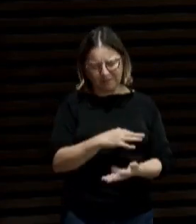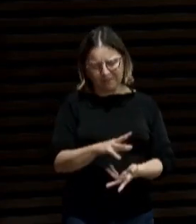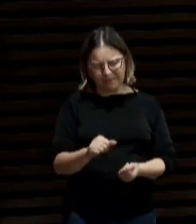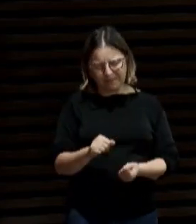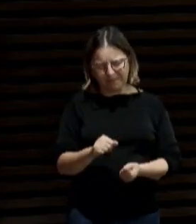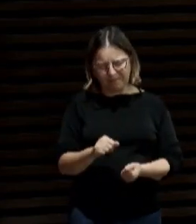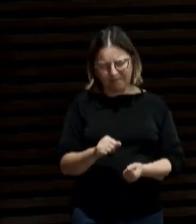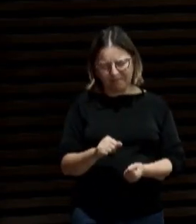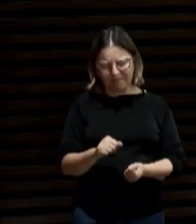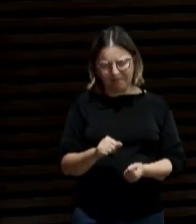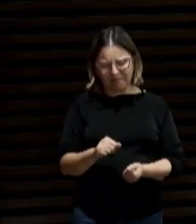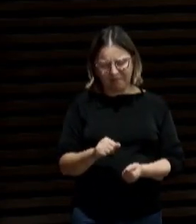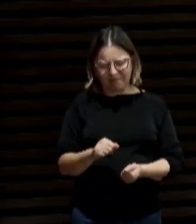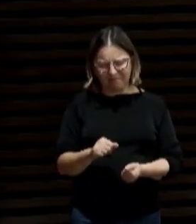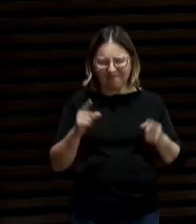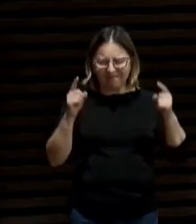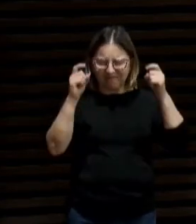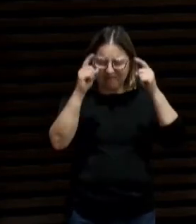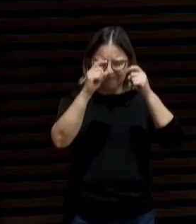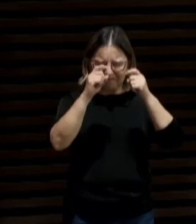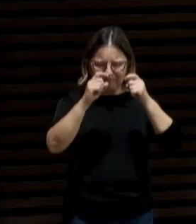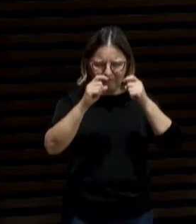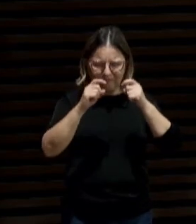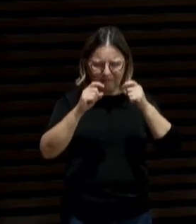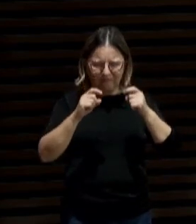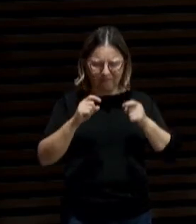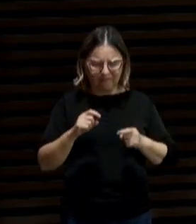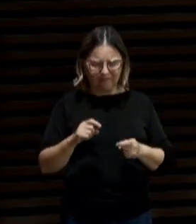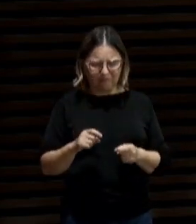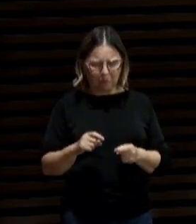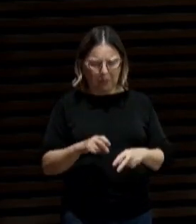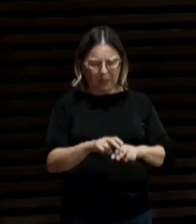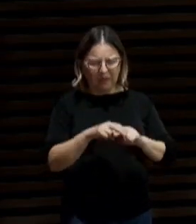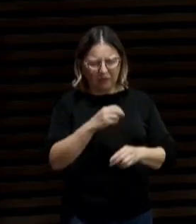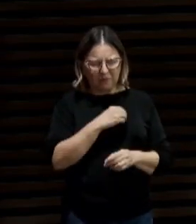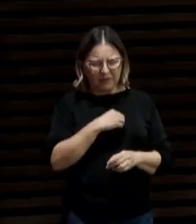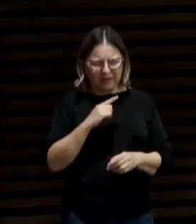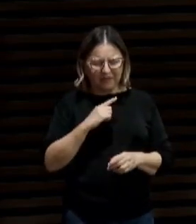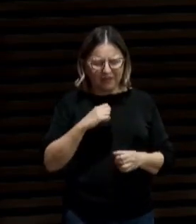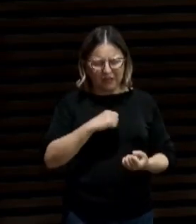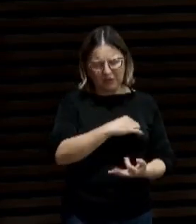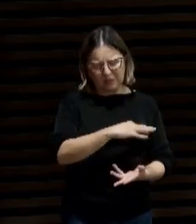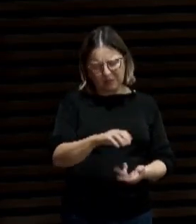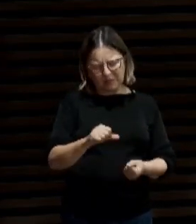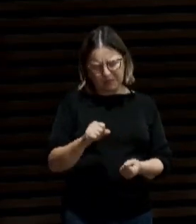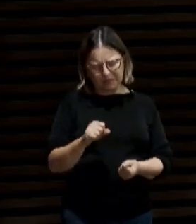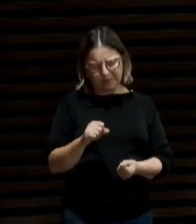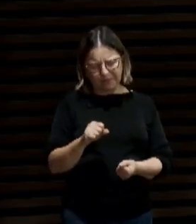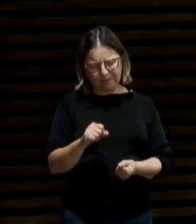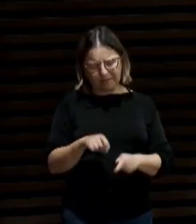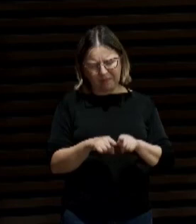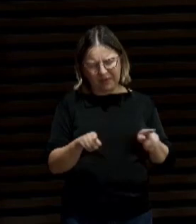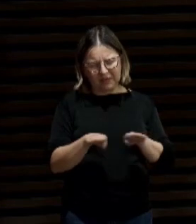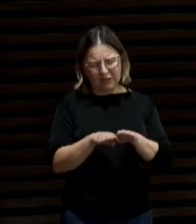Tem sido desanimador e a culpa é nossa, Senhor. Tanto pelo pecado que existe no mundo, isso é culpa nossa, mas também